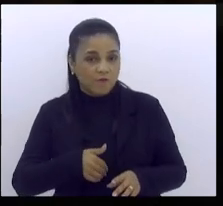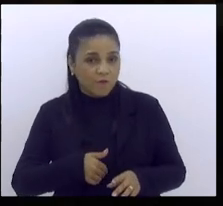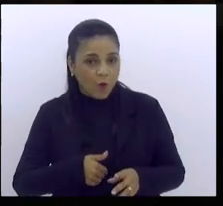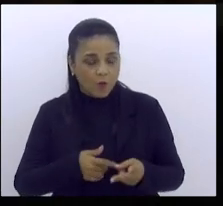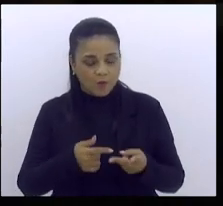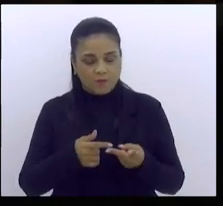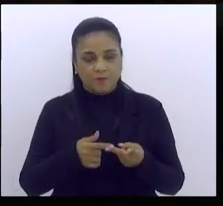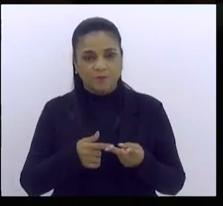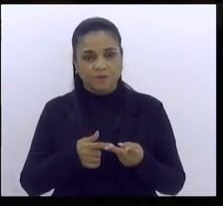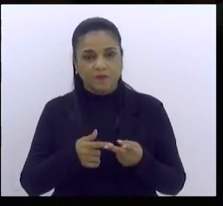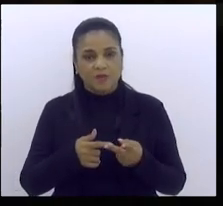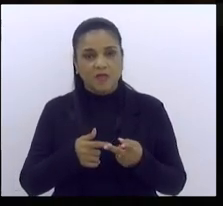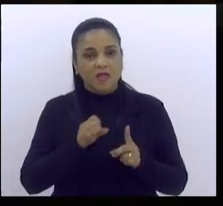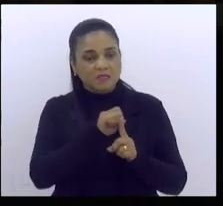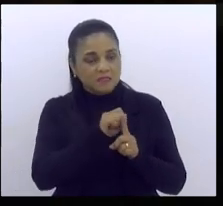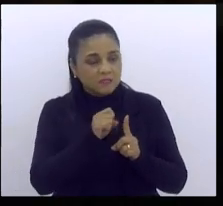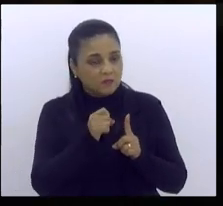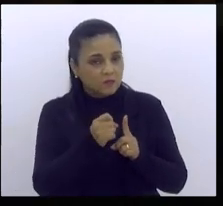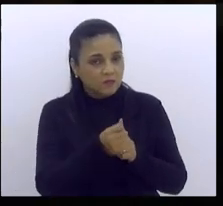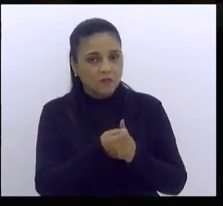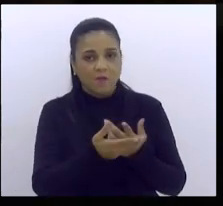em assistência social.